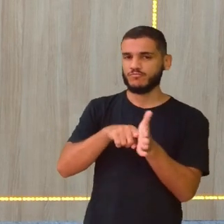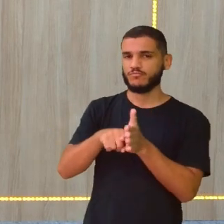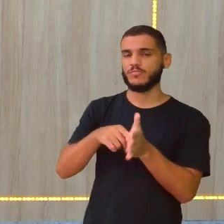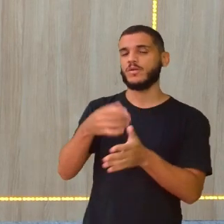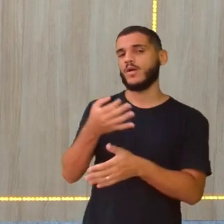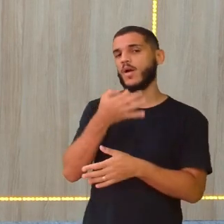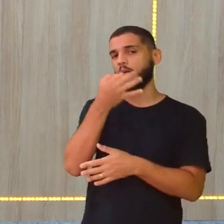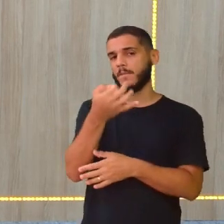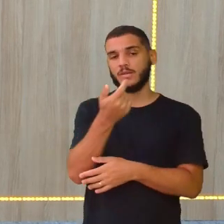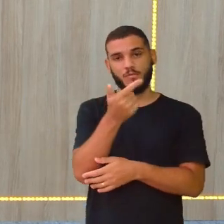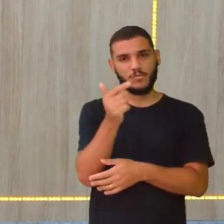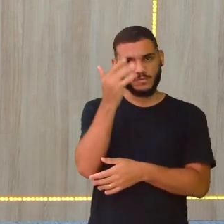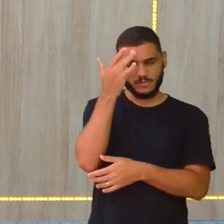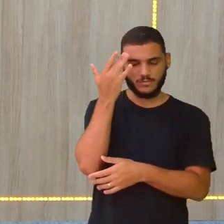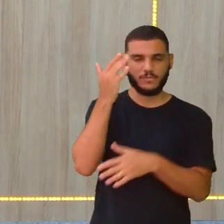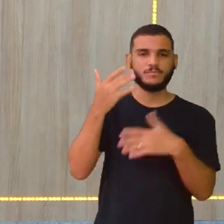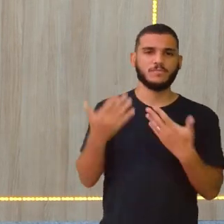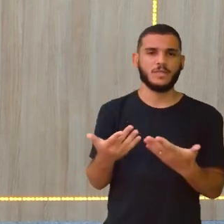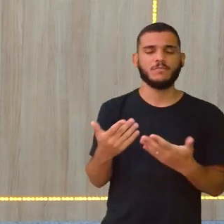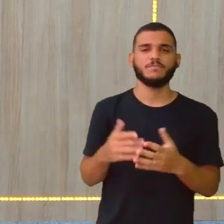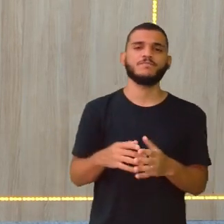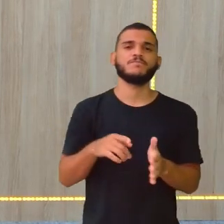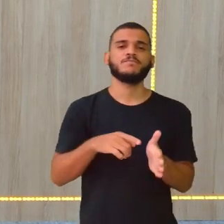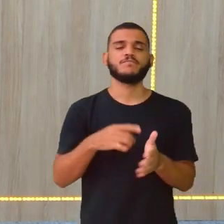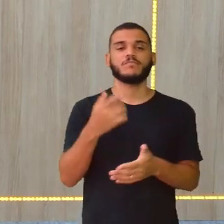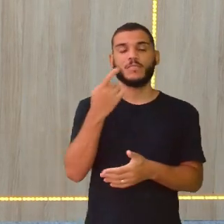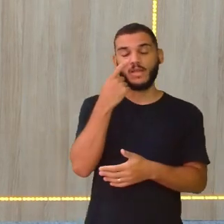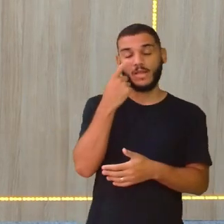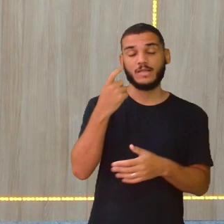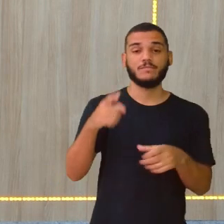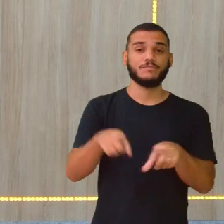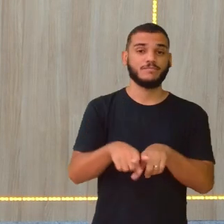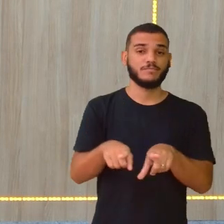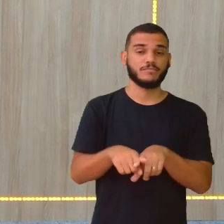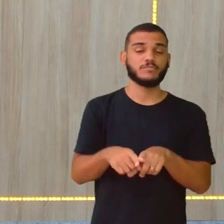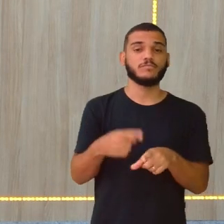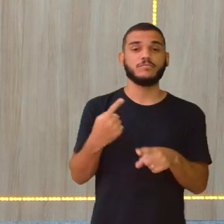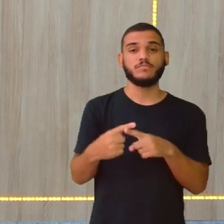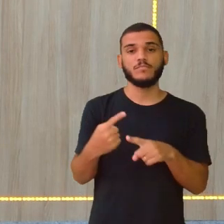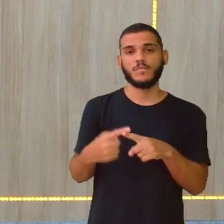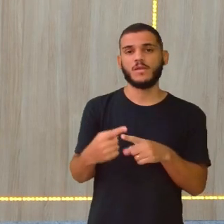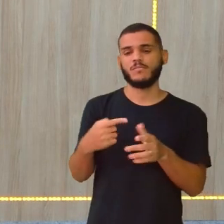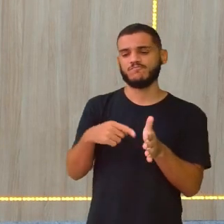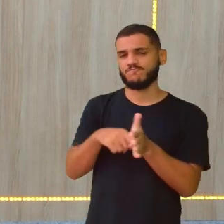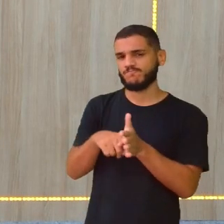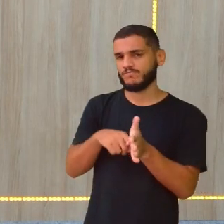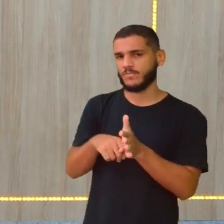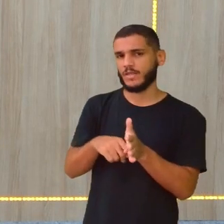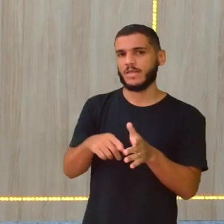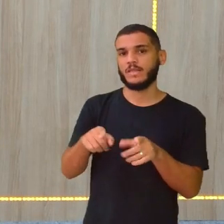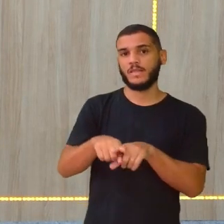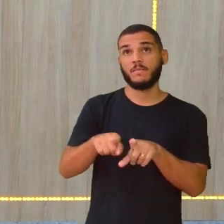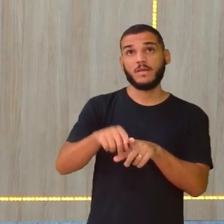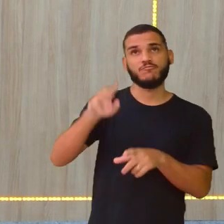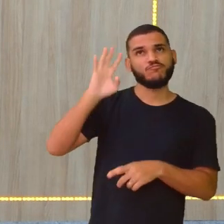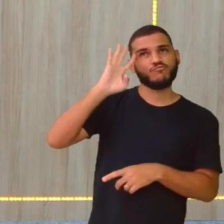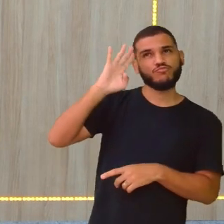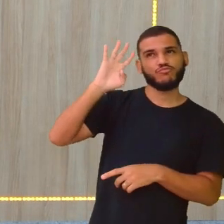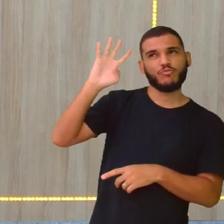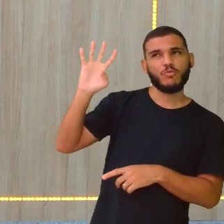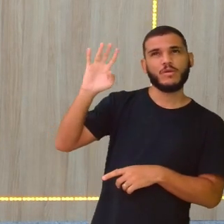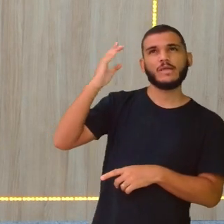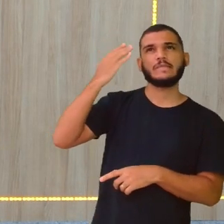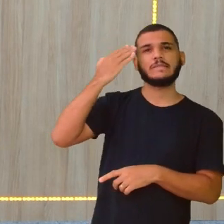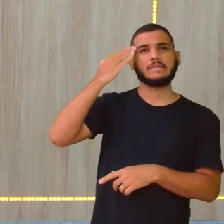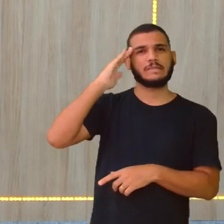discurso do outro. E aí é interessante porque, além da análise, eles sonham, não é? E eles entendem, eles sonham,